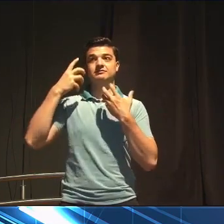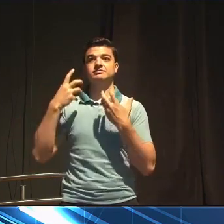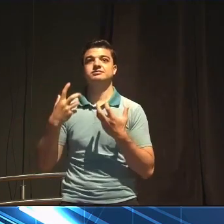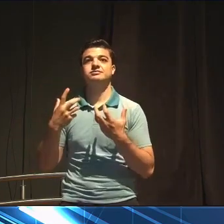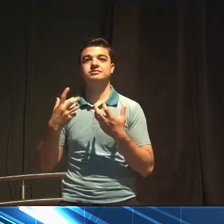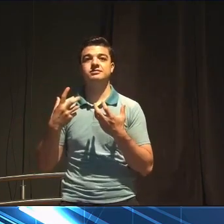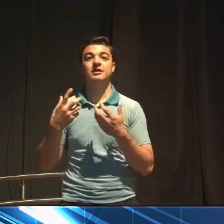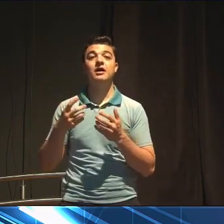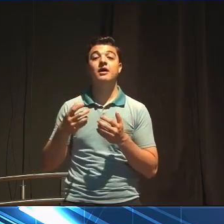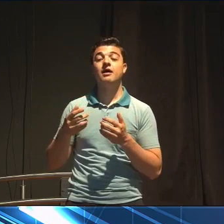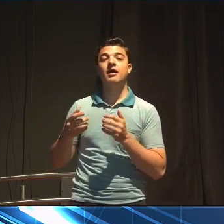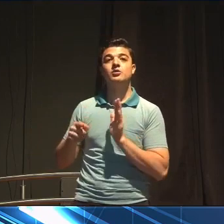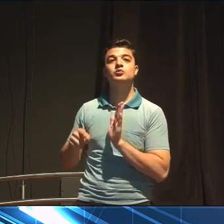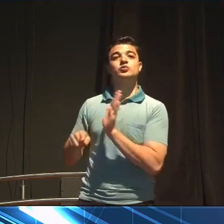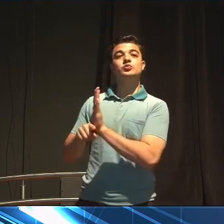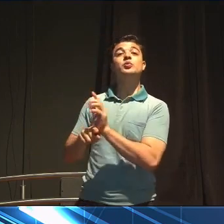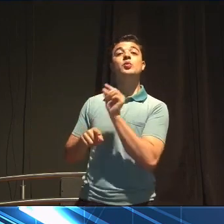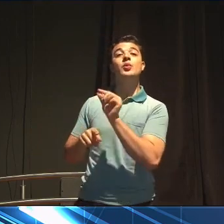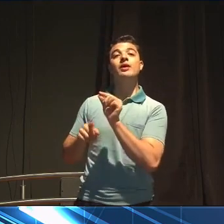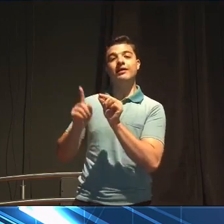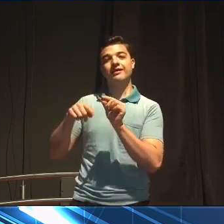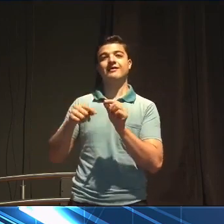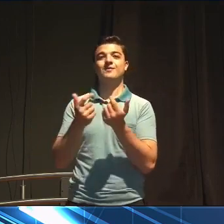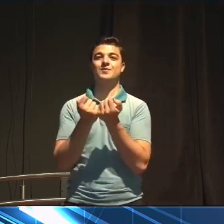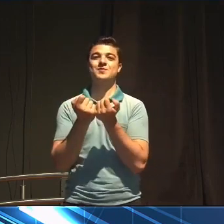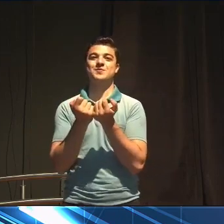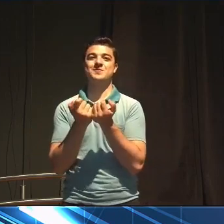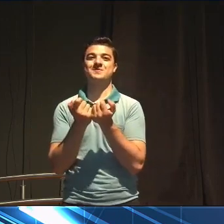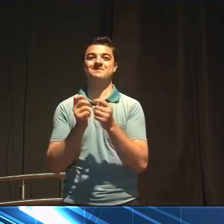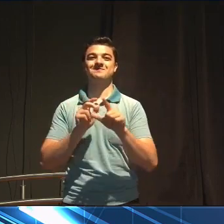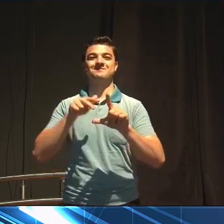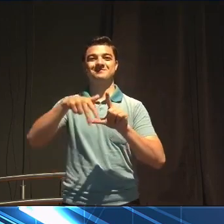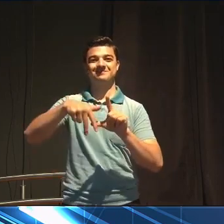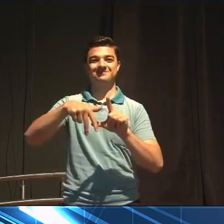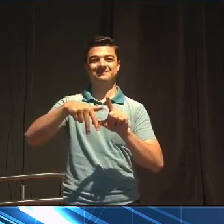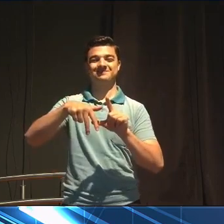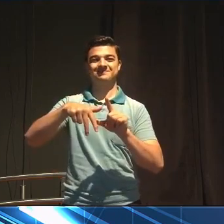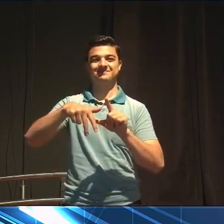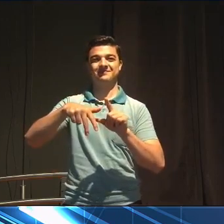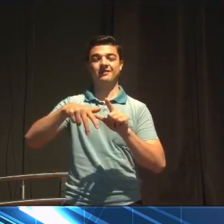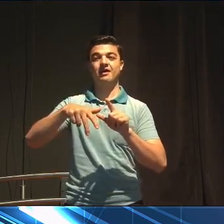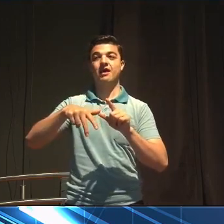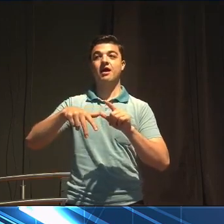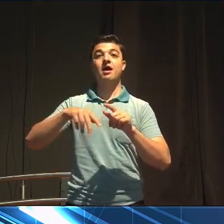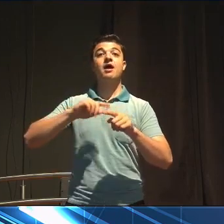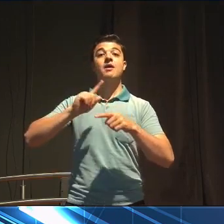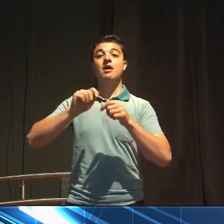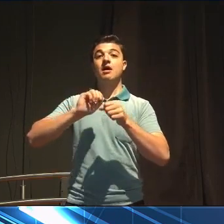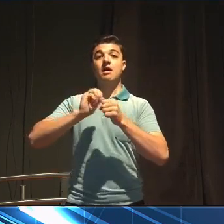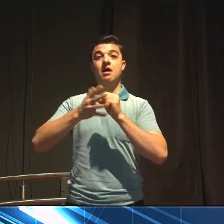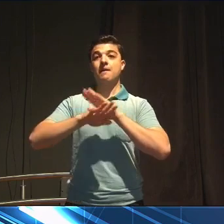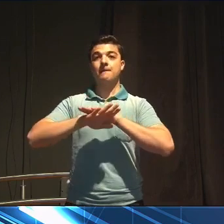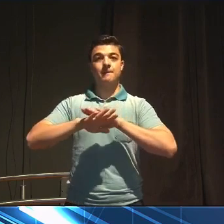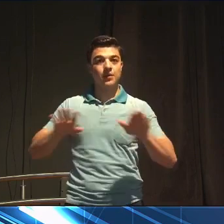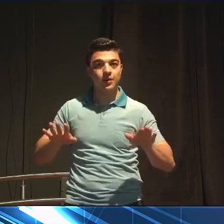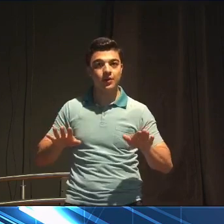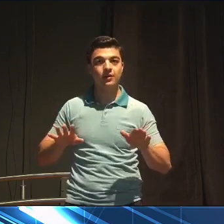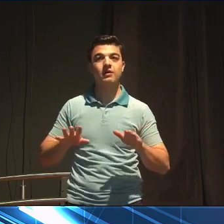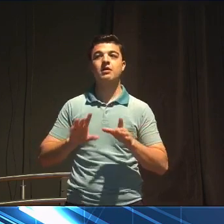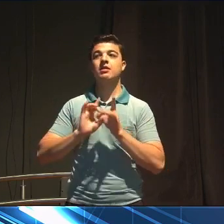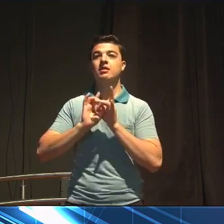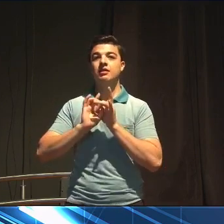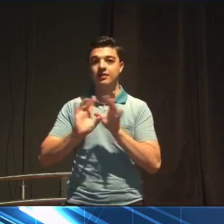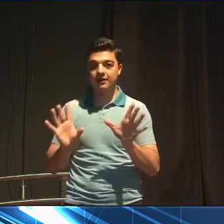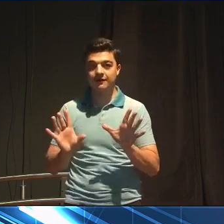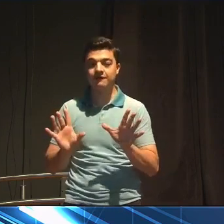dele. E aí quando voltamos para o mundo real, todo mundo falou: "Poxa vida, será que essa molecada agora só vai querer